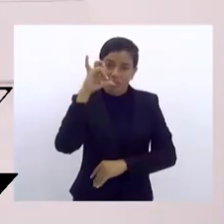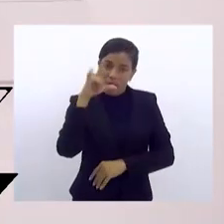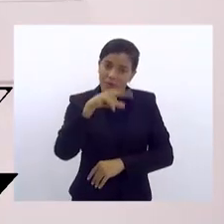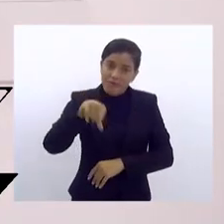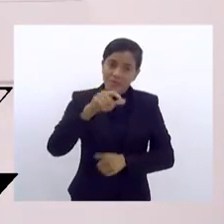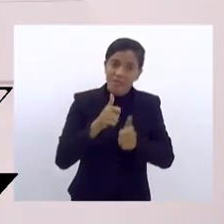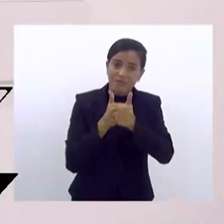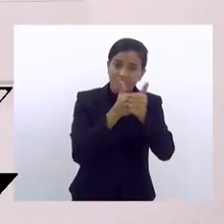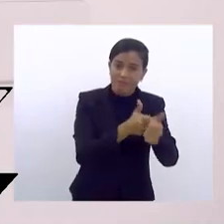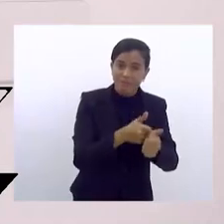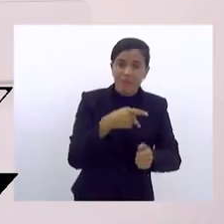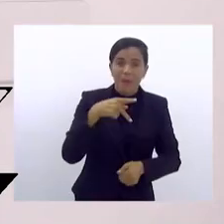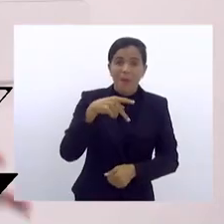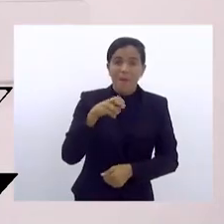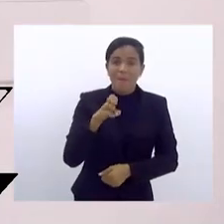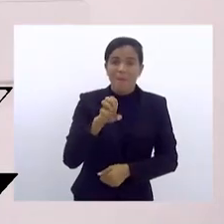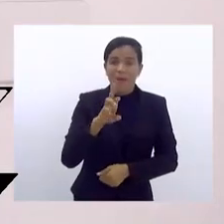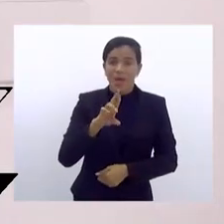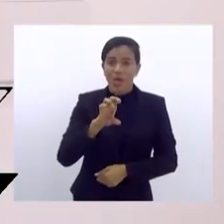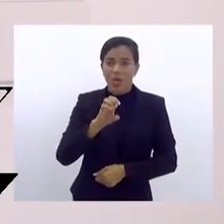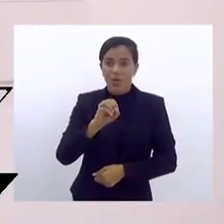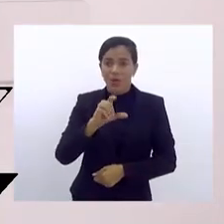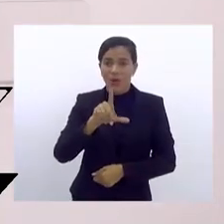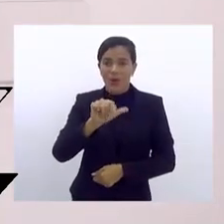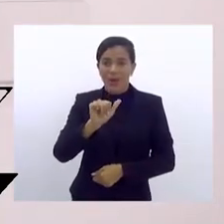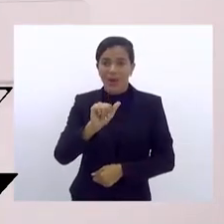é Pérola Magalhães oficial muito obrigada